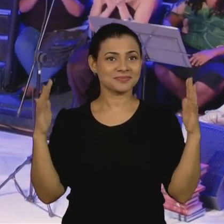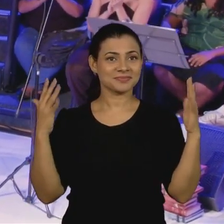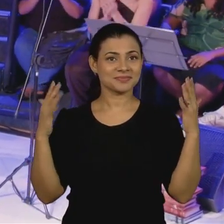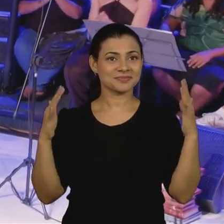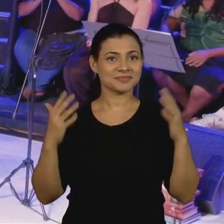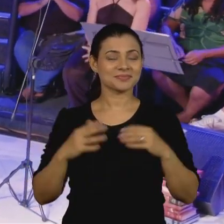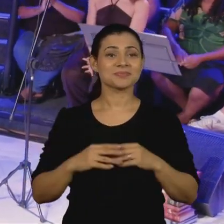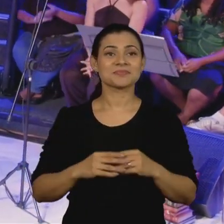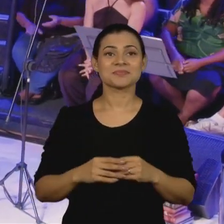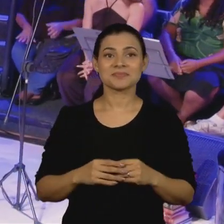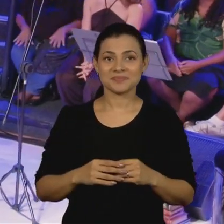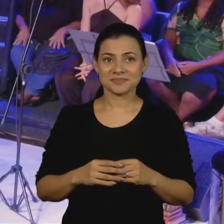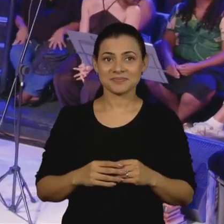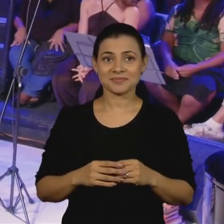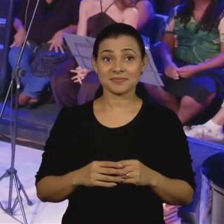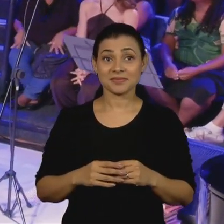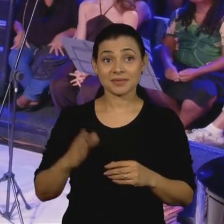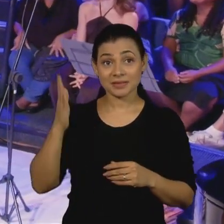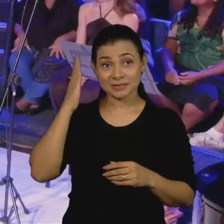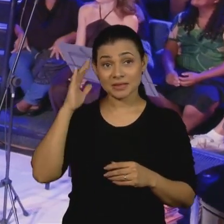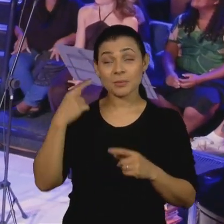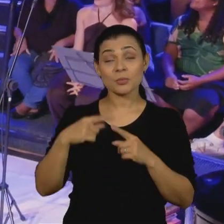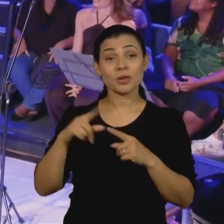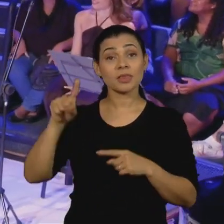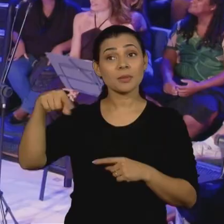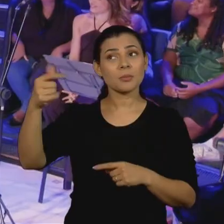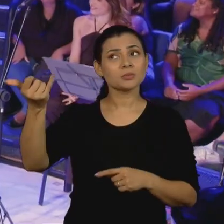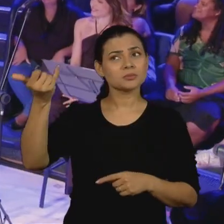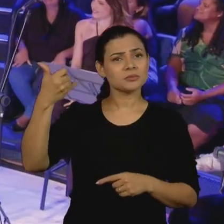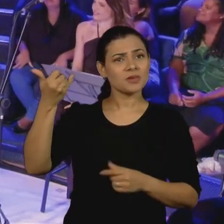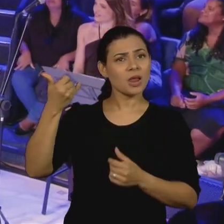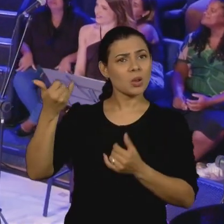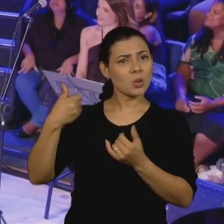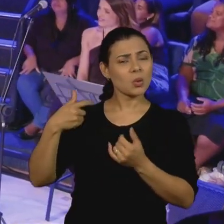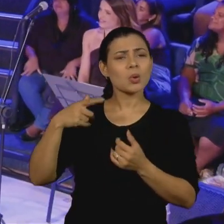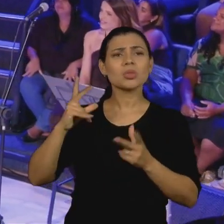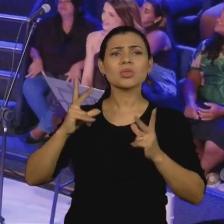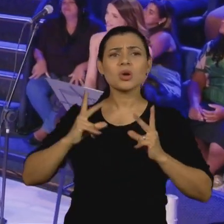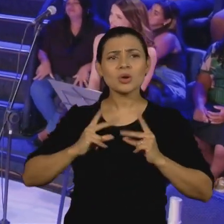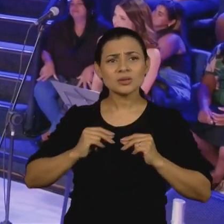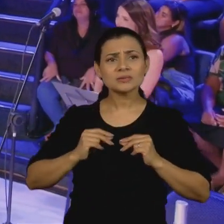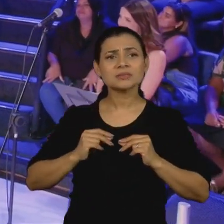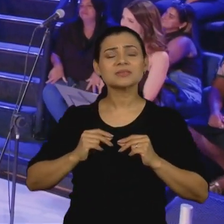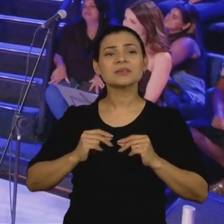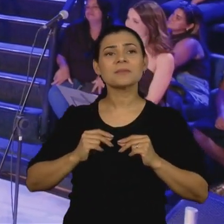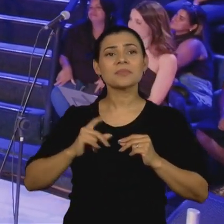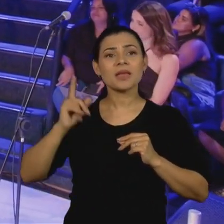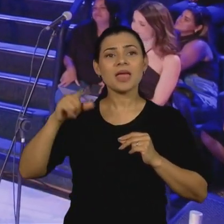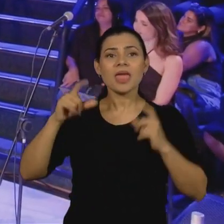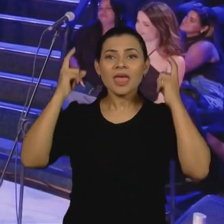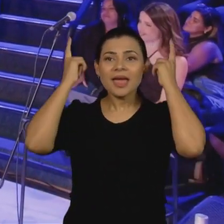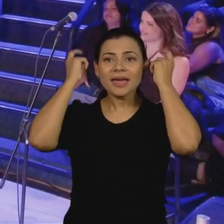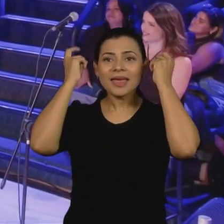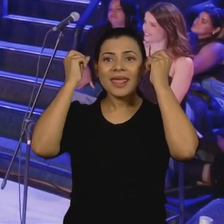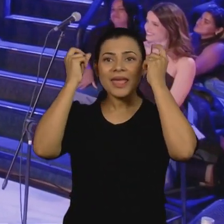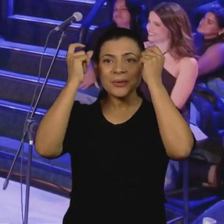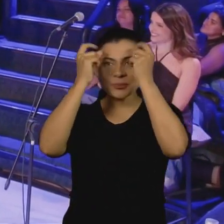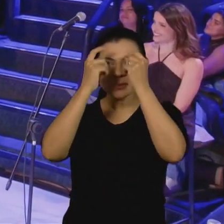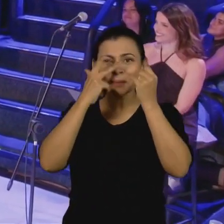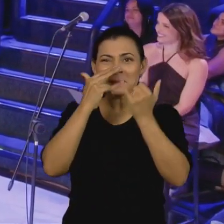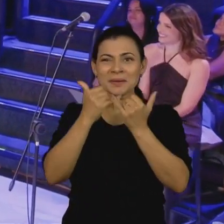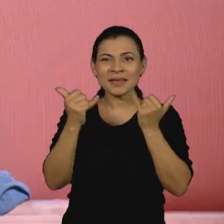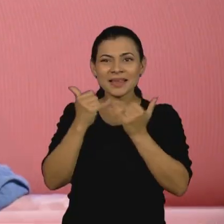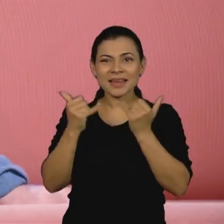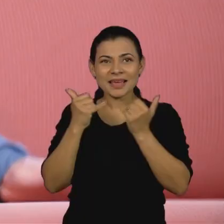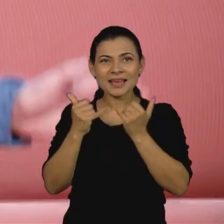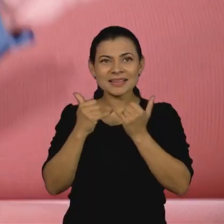Não, e sabe que depois alguém me falou... Não, Paulo, parece que é uma coisa meio grega. Parece que